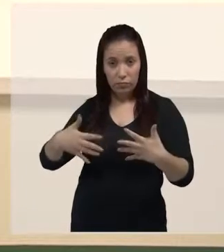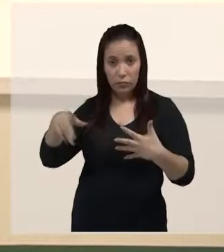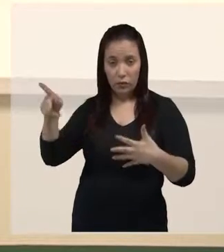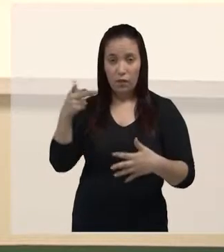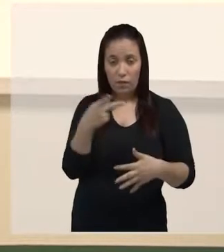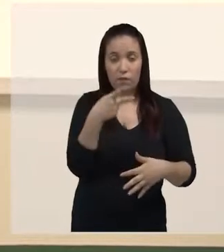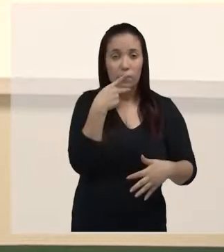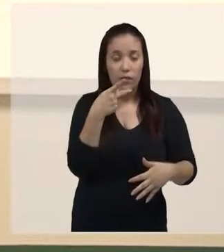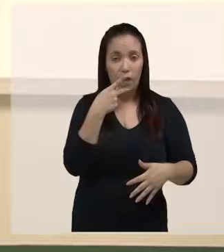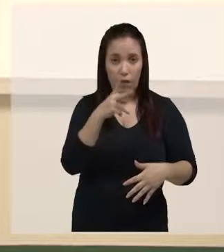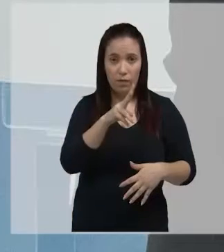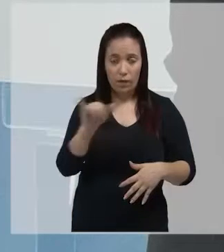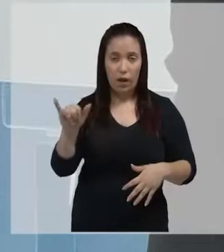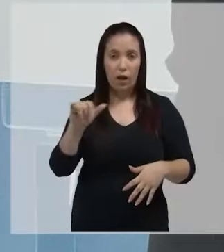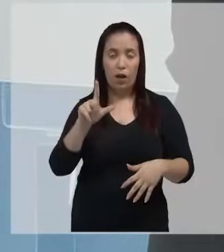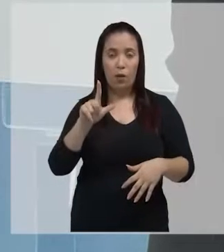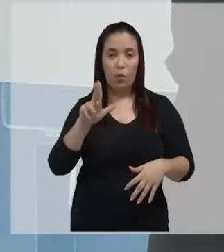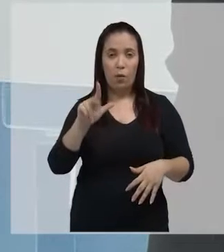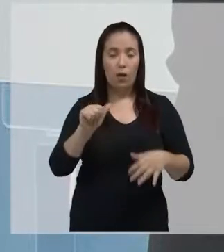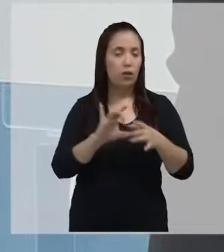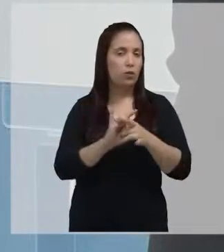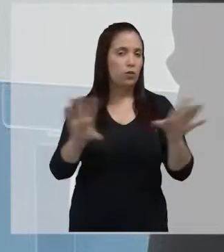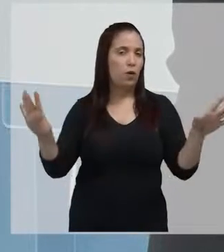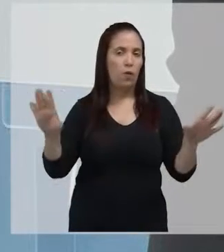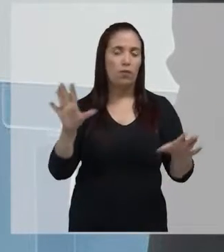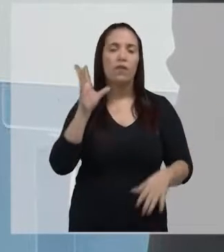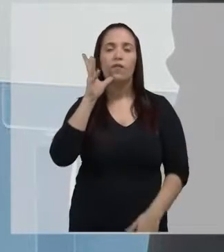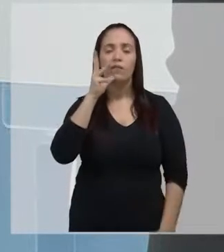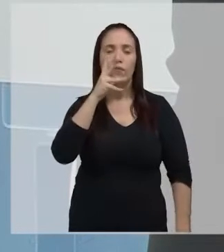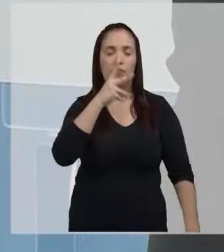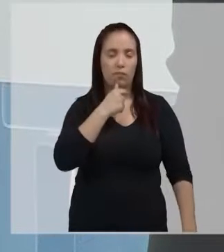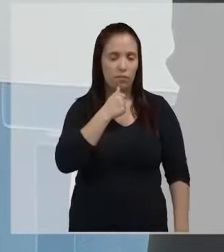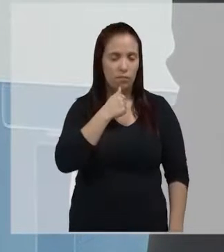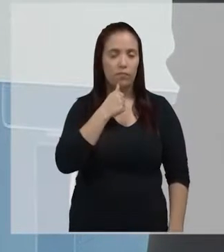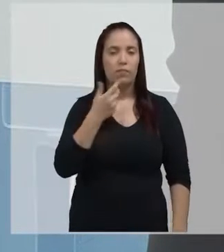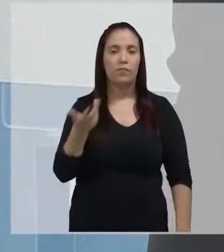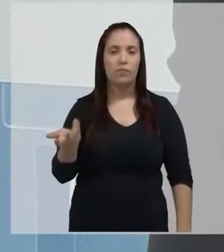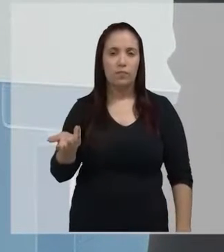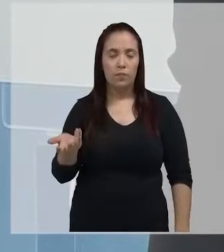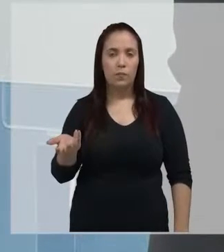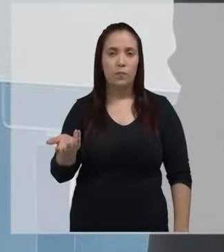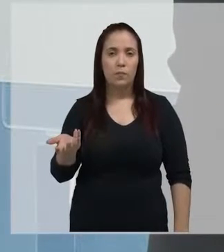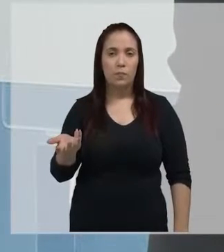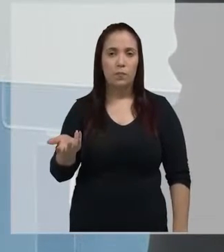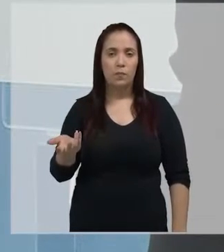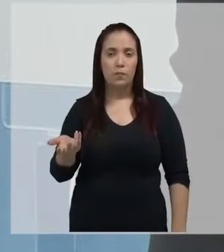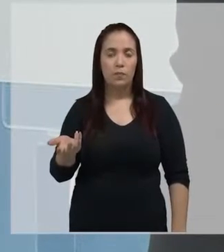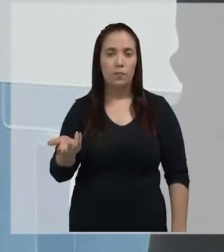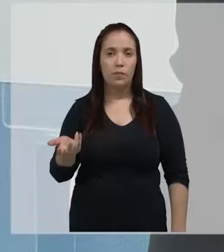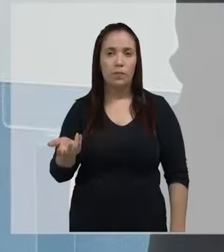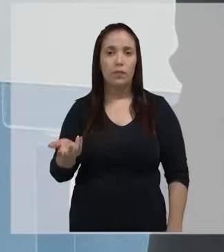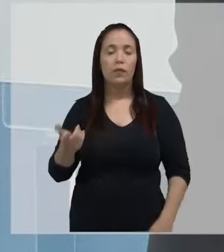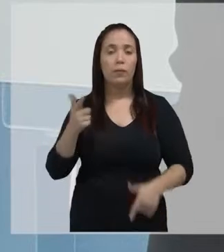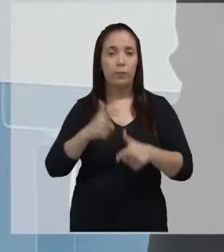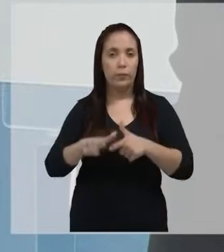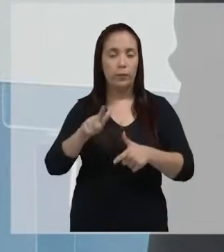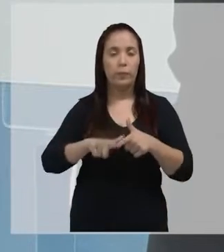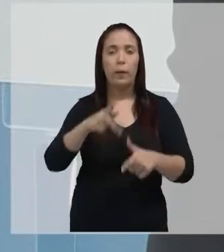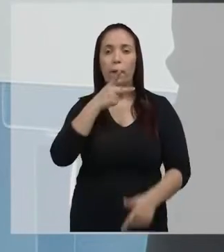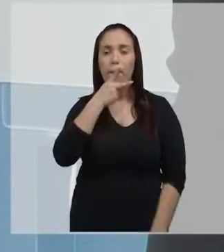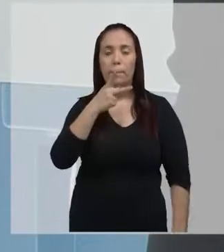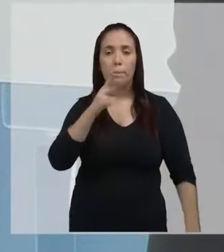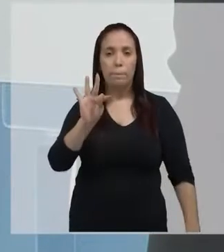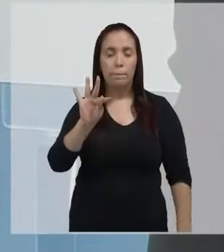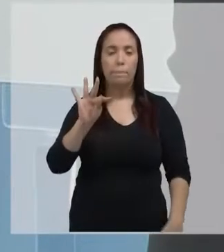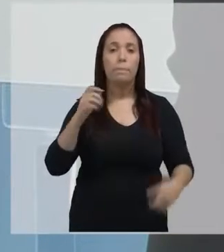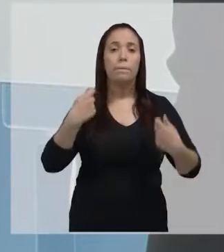colocou, de que o Lula não vai ser solto tão cedo, né? E já criou um problema para o partido, e o partido tem que